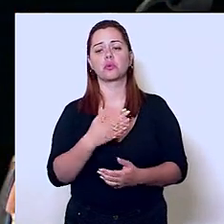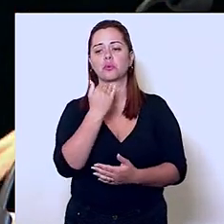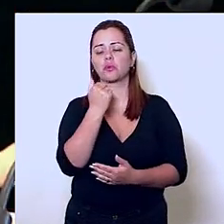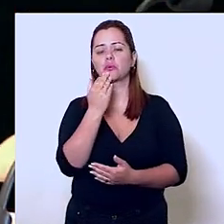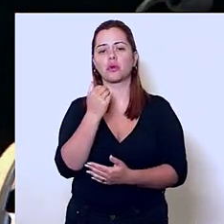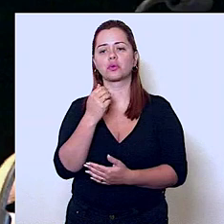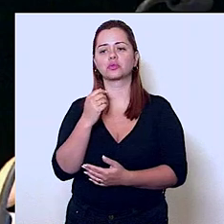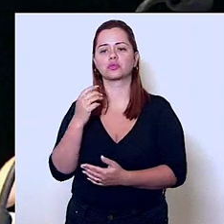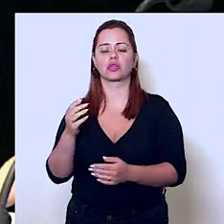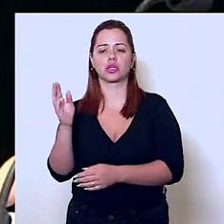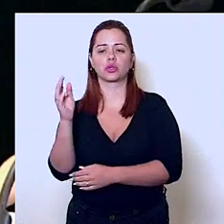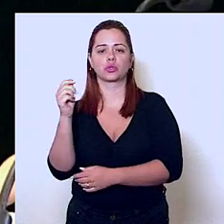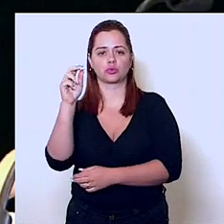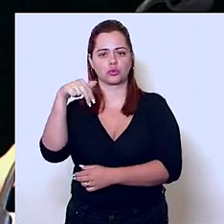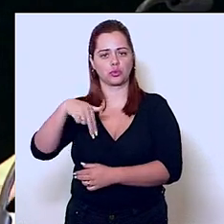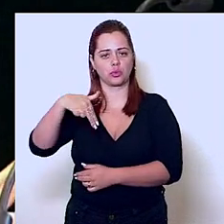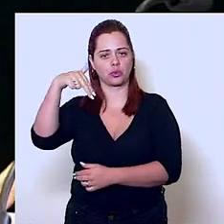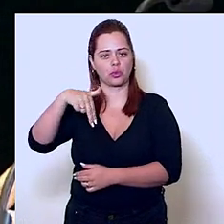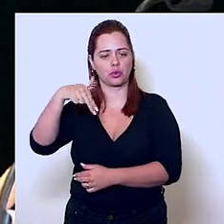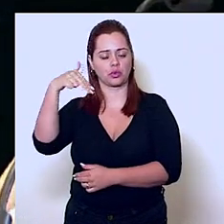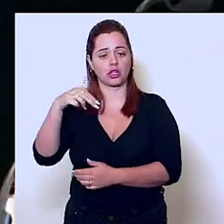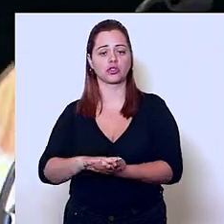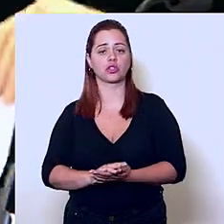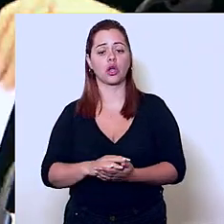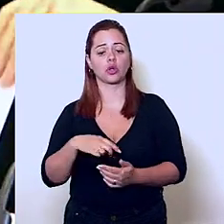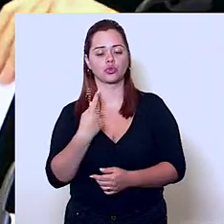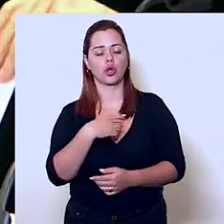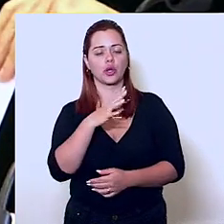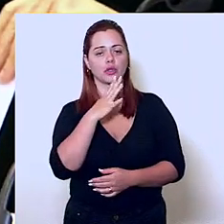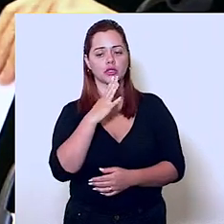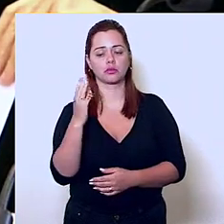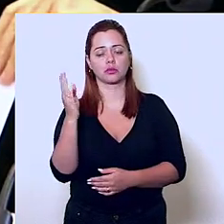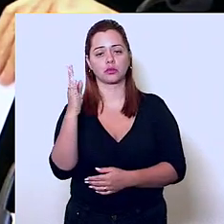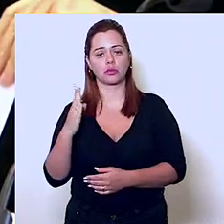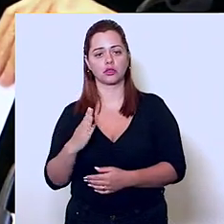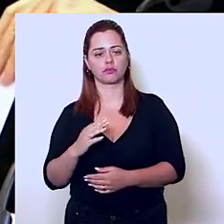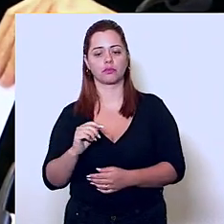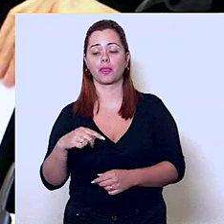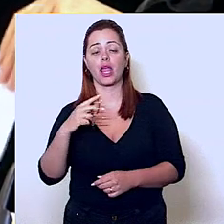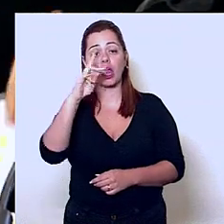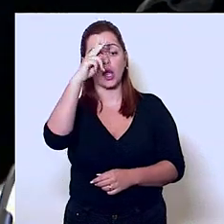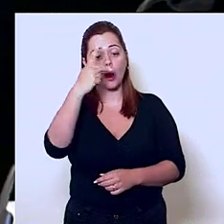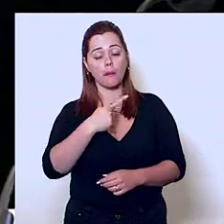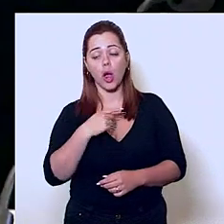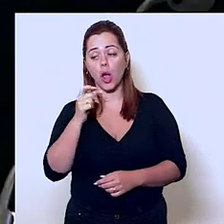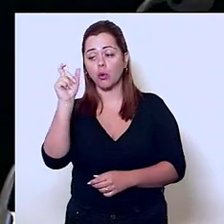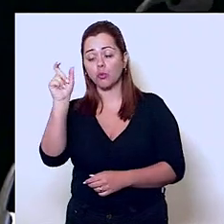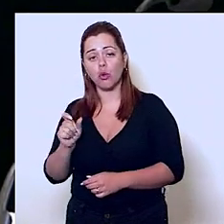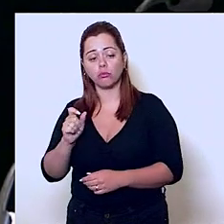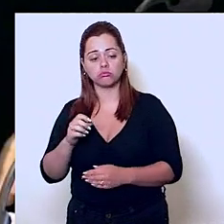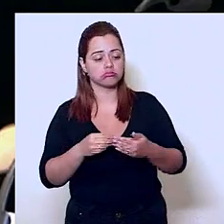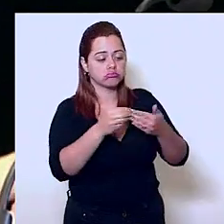comidas que nós conhecemos no Brasil, e o próprio Arafat nos servindo. E criou-se um clima tão amistoso